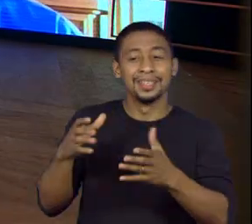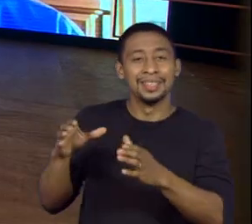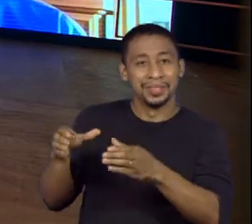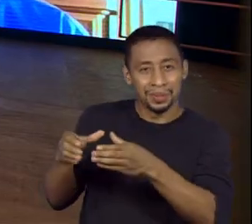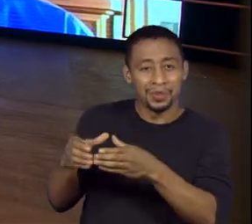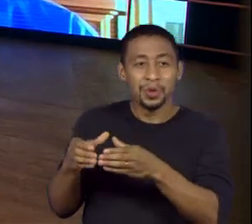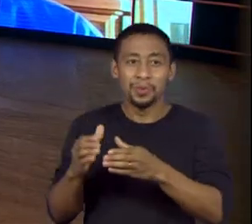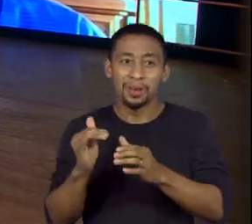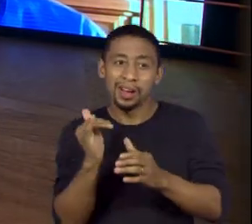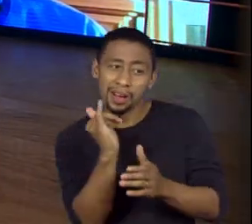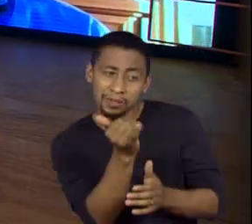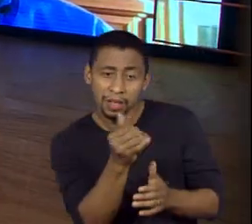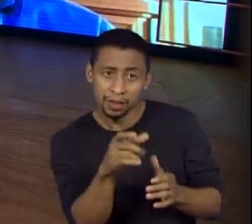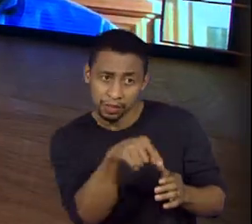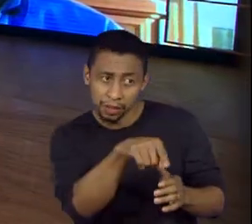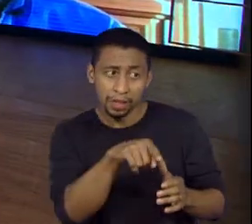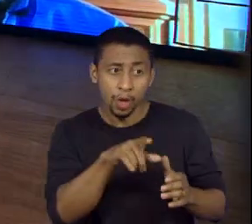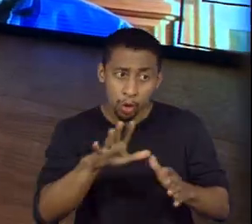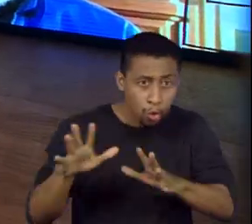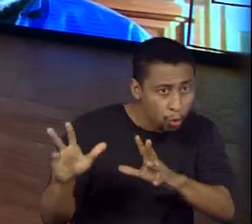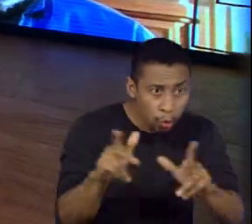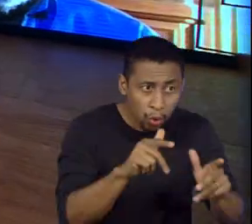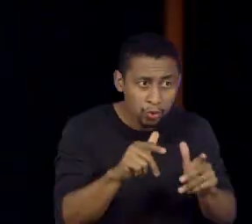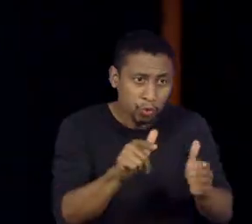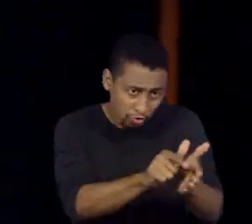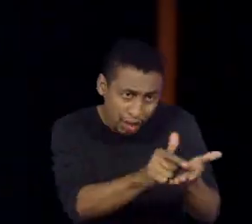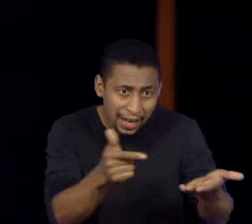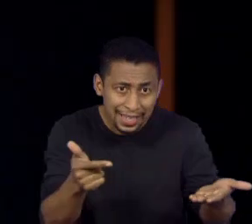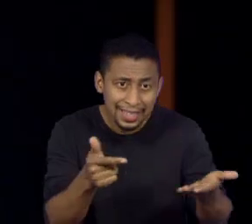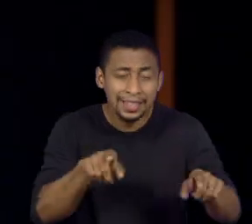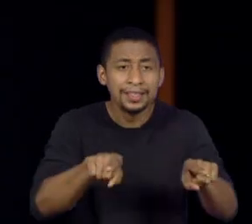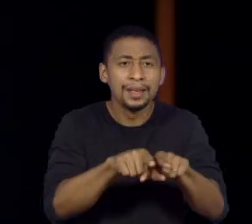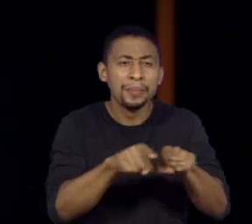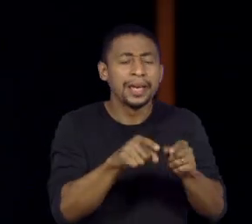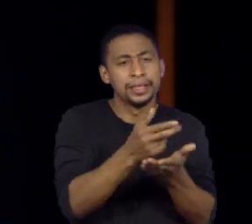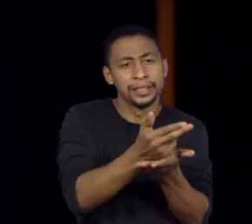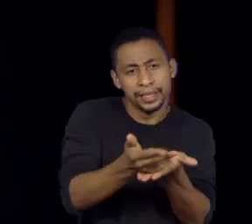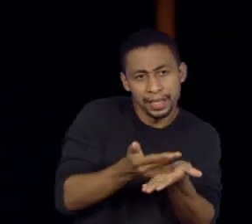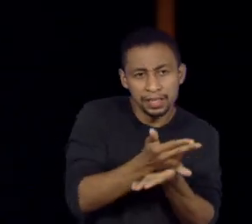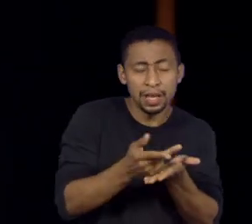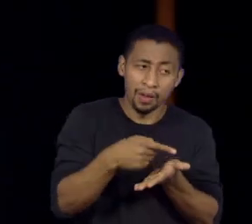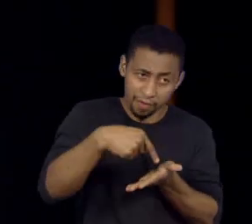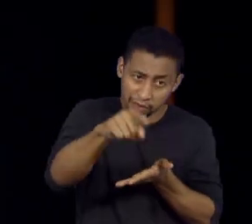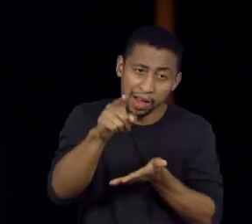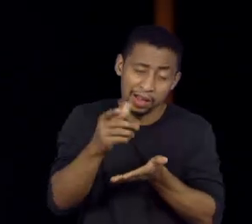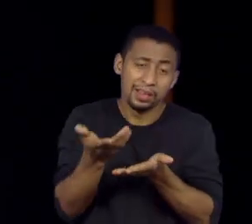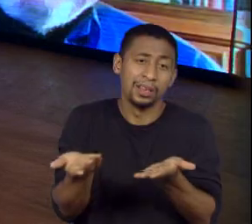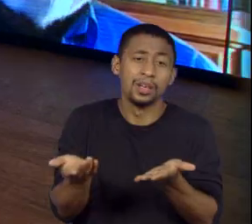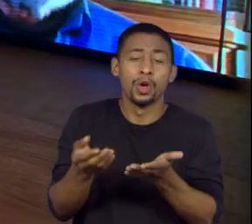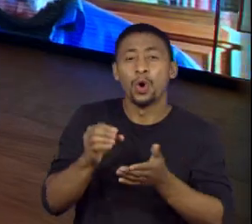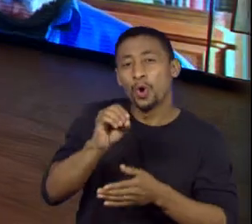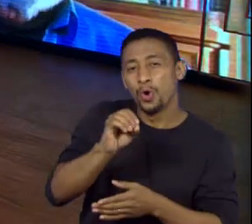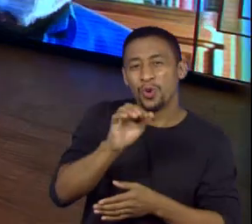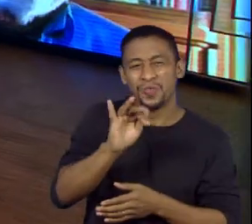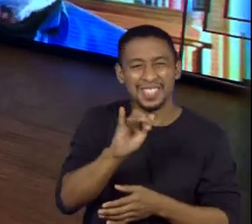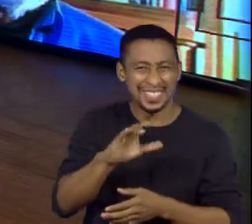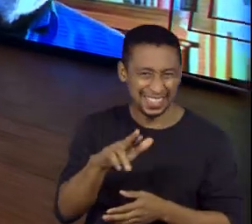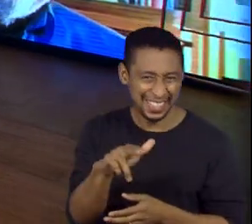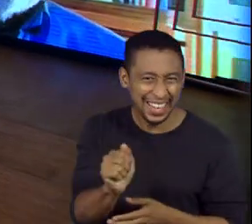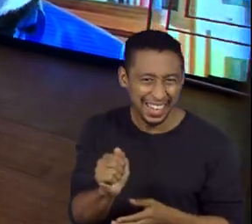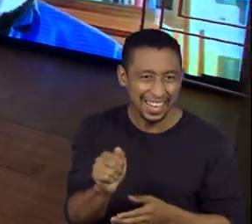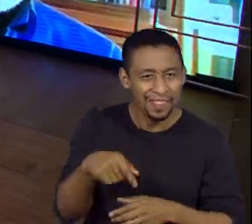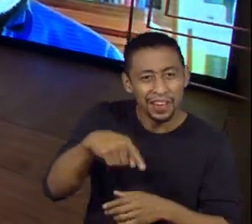que todo jornalista, ilustrador, deveria ir para as oficinas, porque era lá que se fazia uma revista. E você